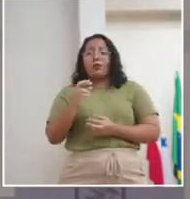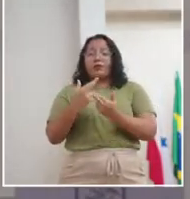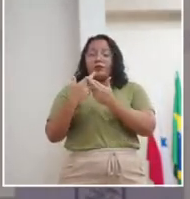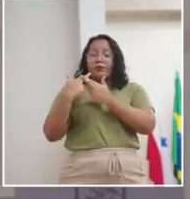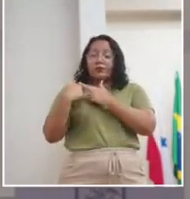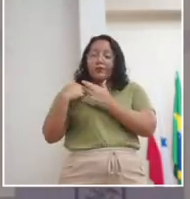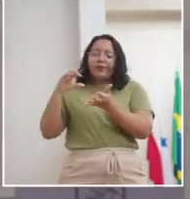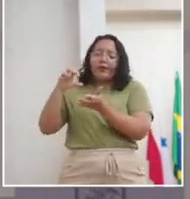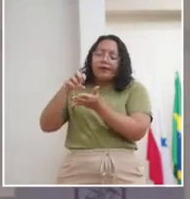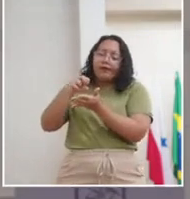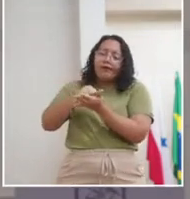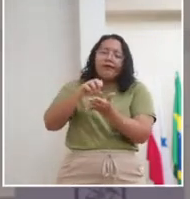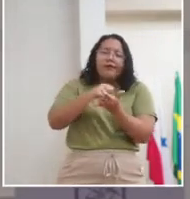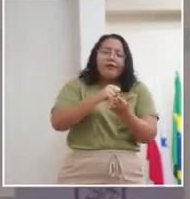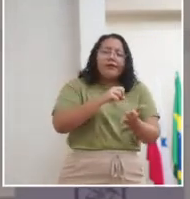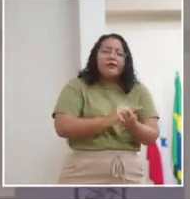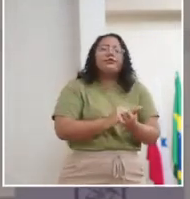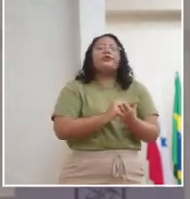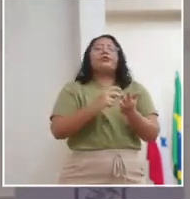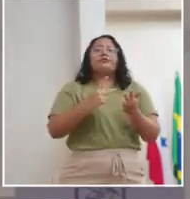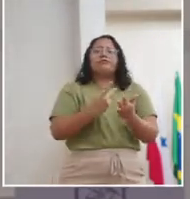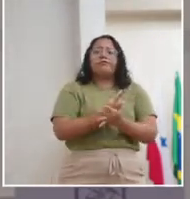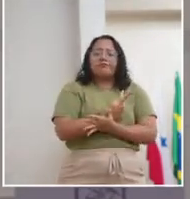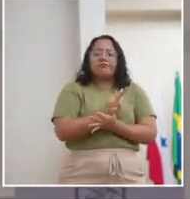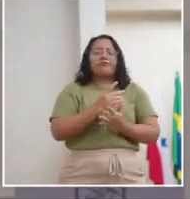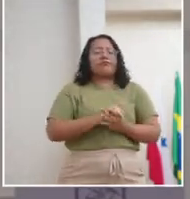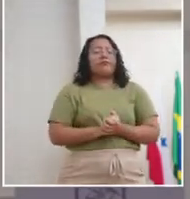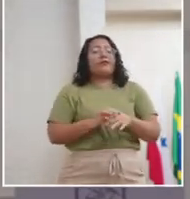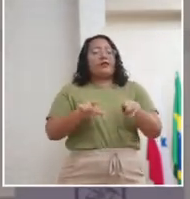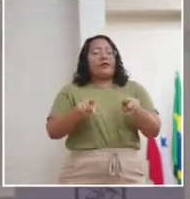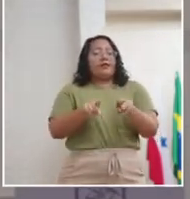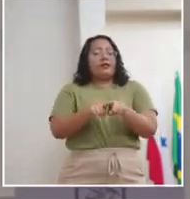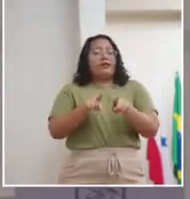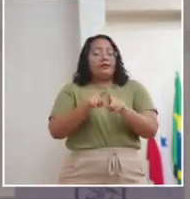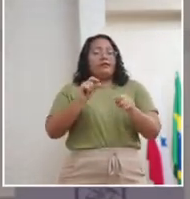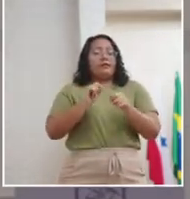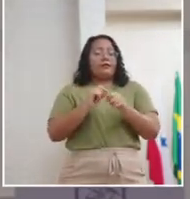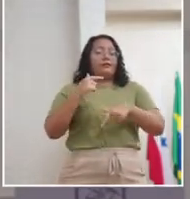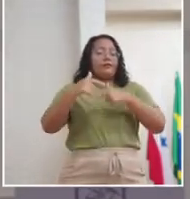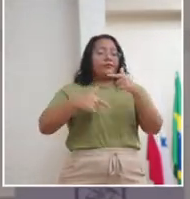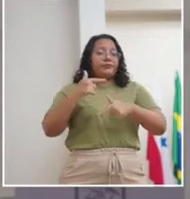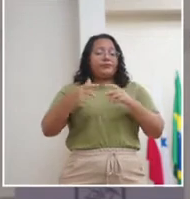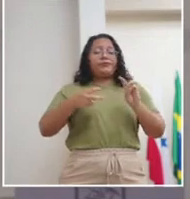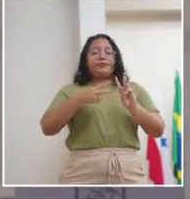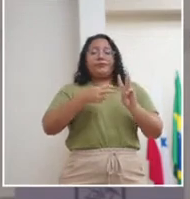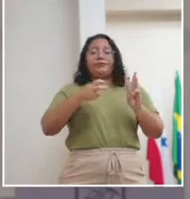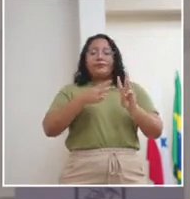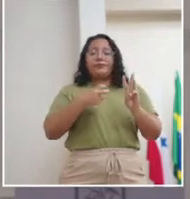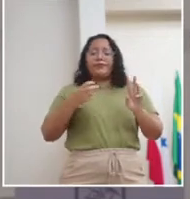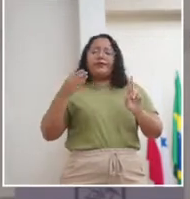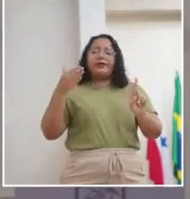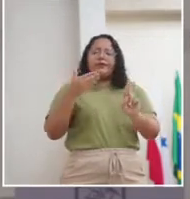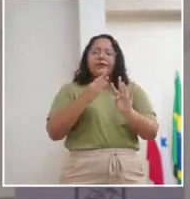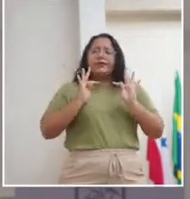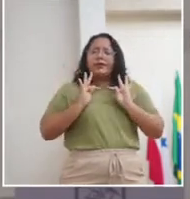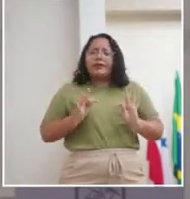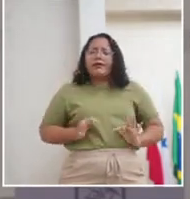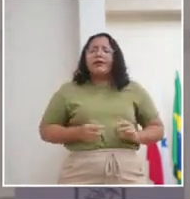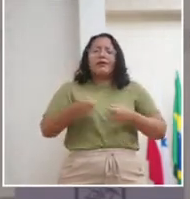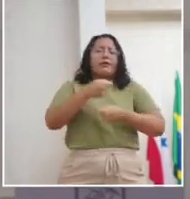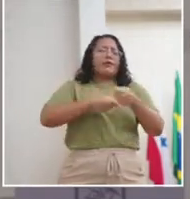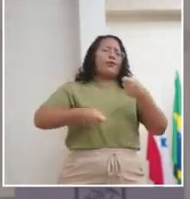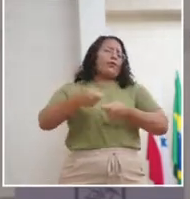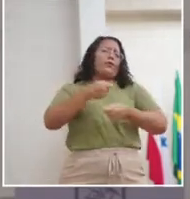acuidade possível, que era o que ela fazia. E ao tratar dos meios da produção indígena, se referia a uma tec-economia e não apenas